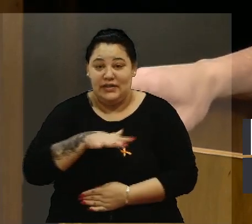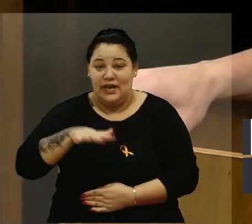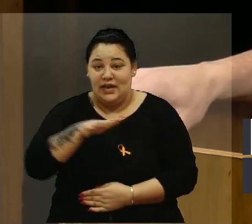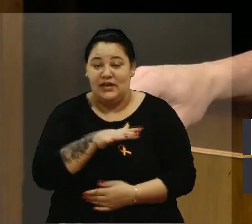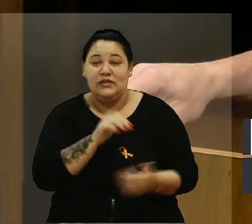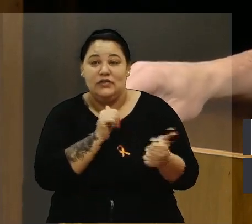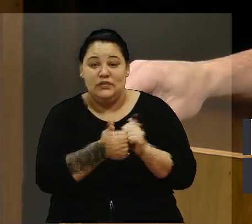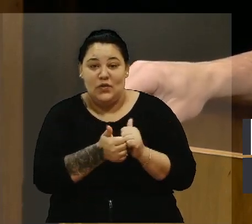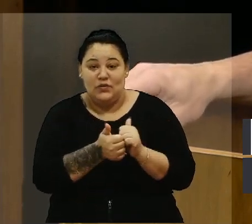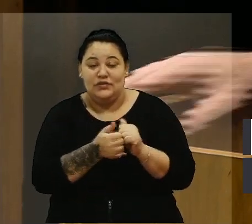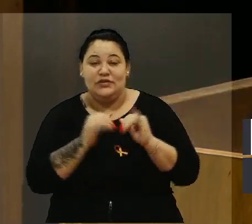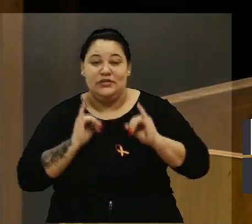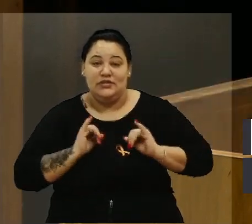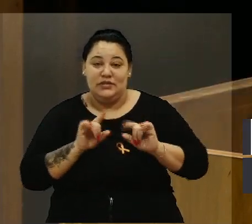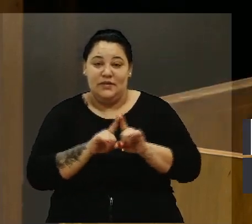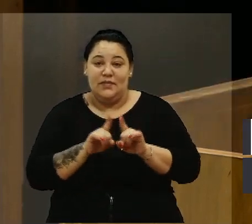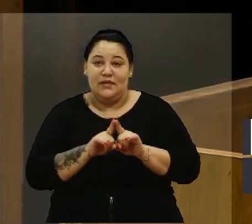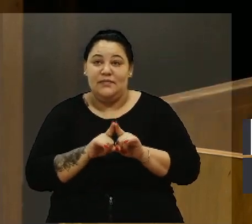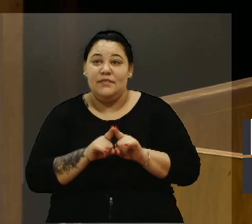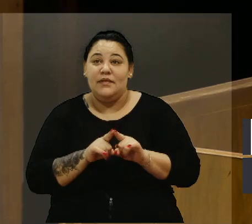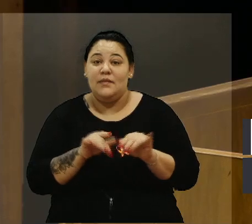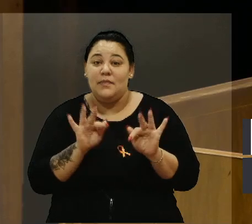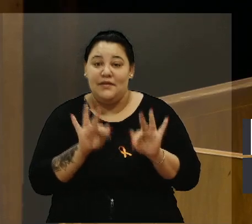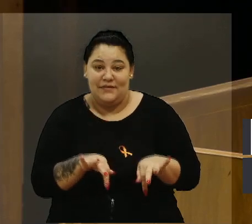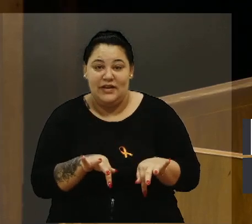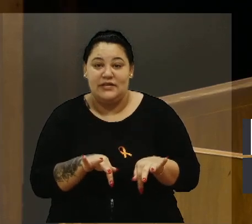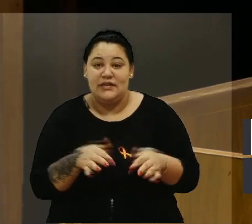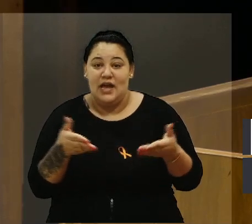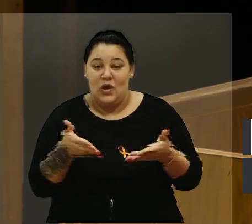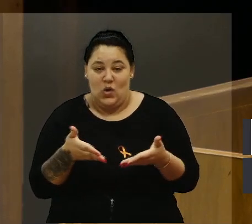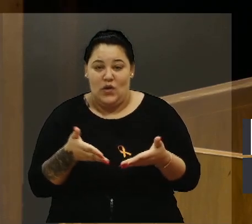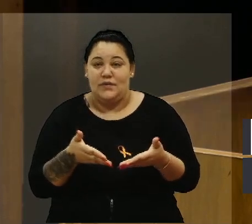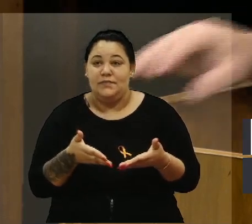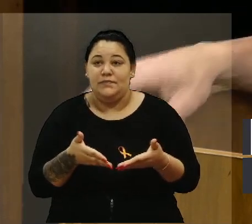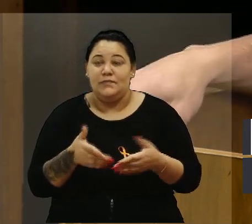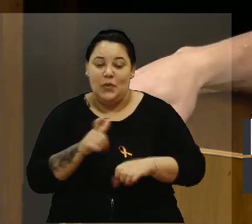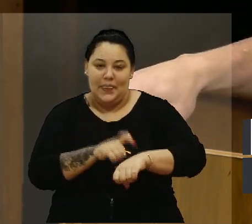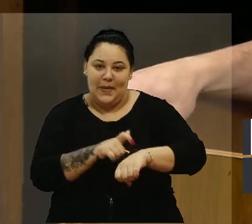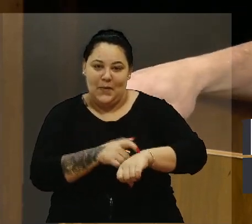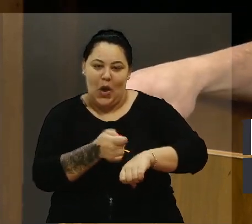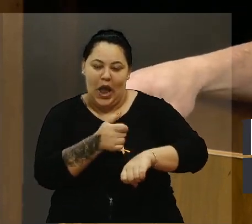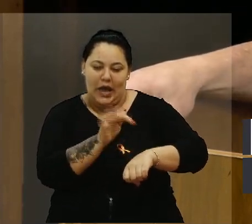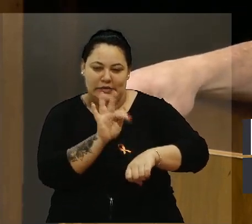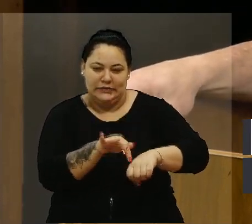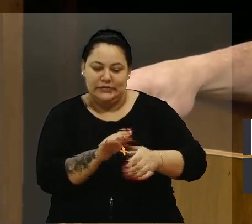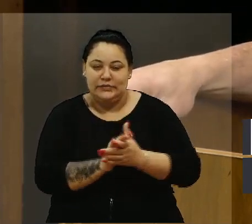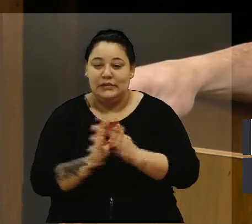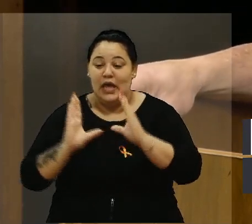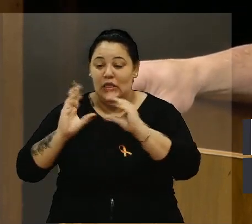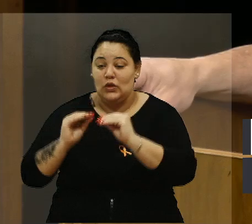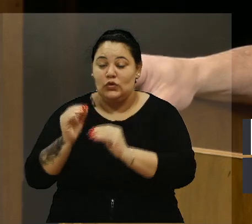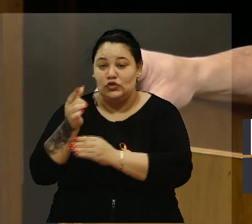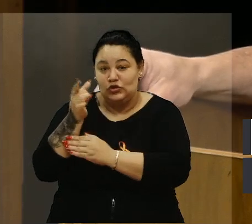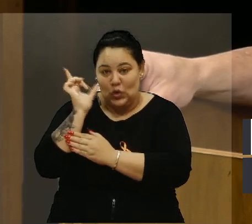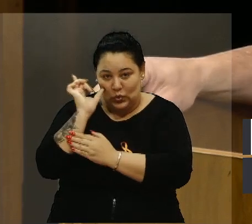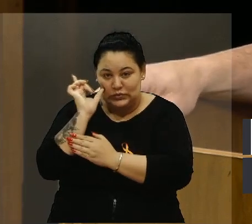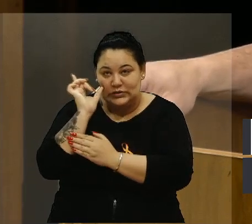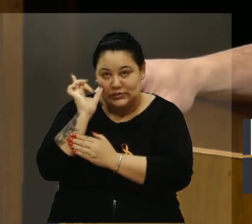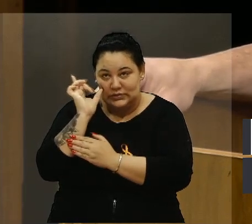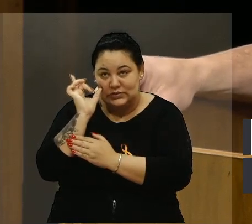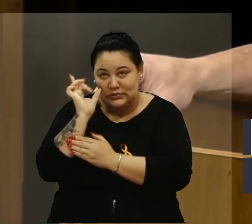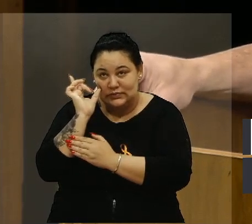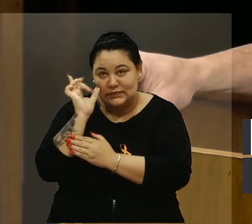lazer. E para encerrar, que está chegando ao fim do meu tempo, na noite de ontem,